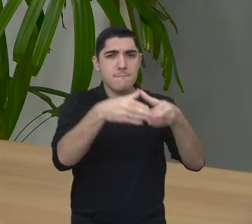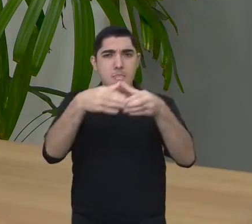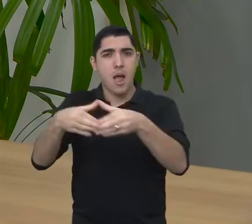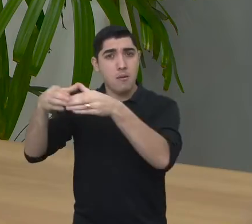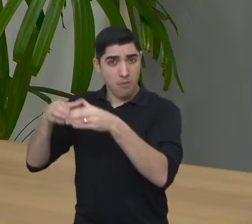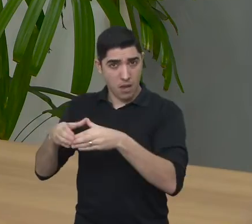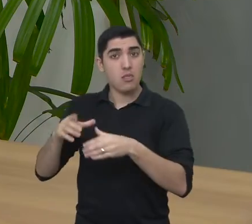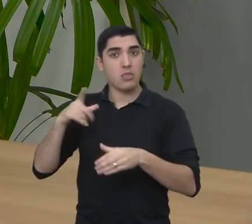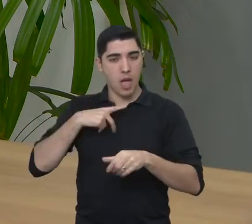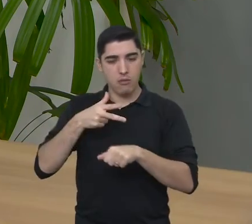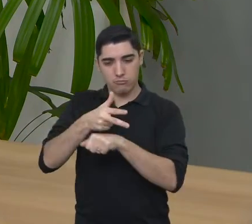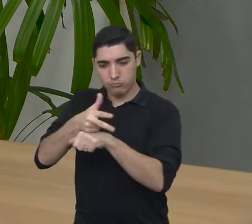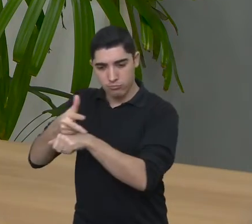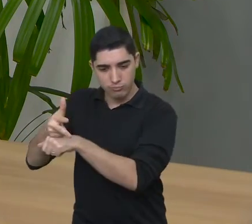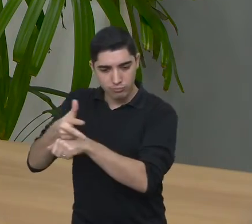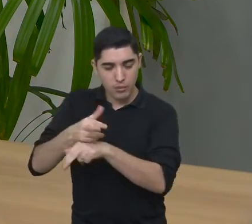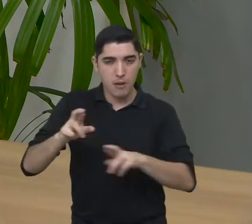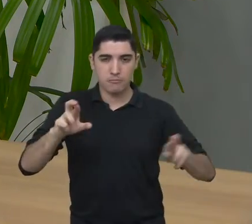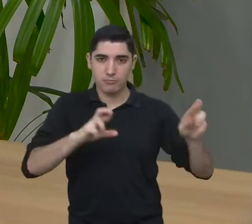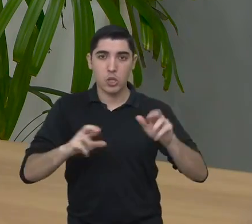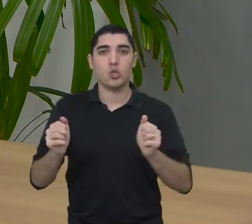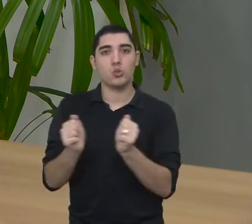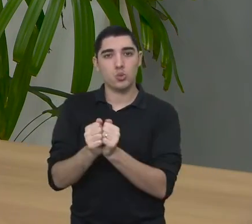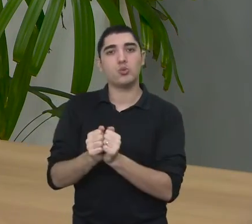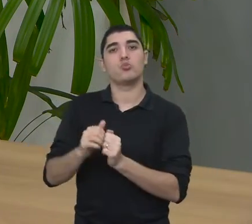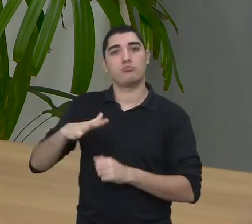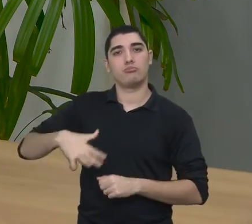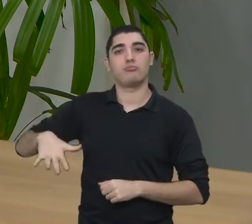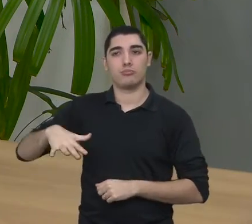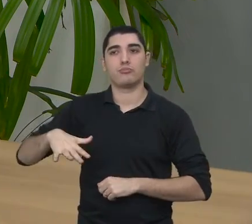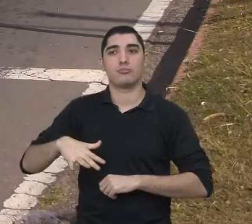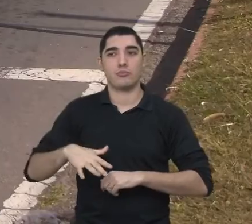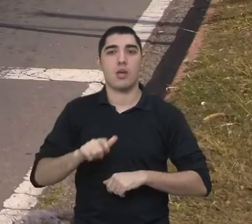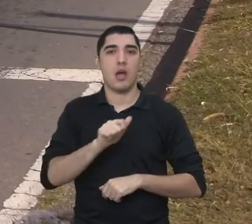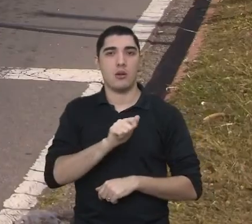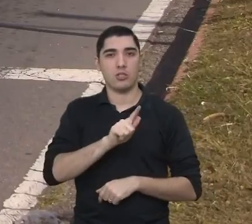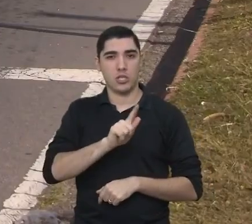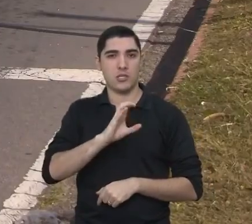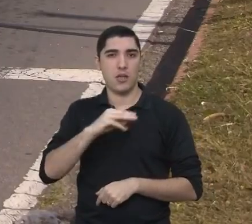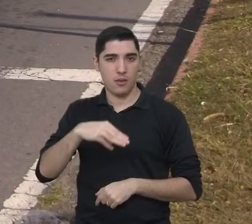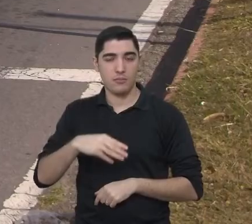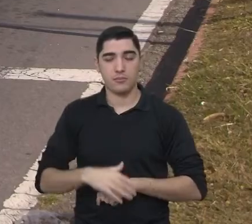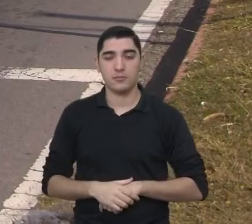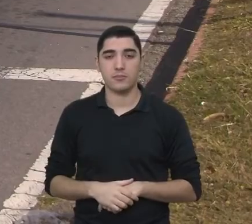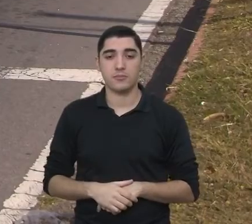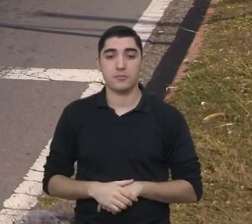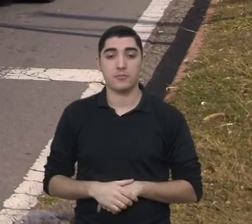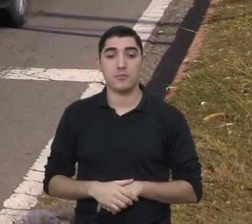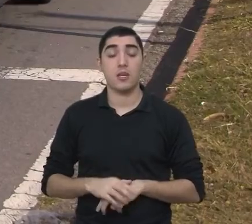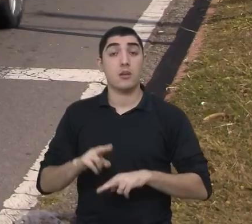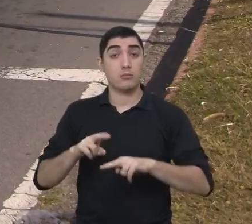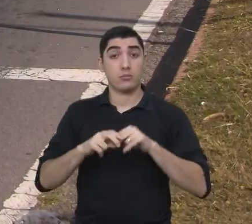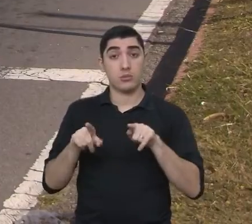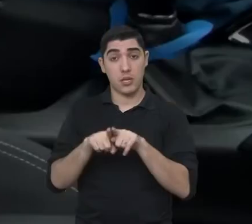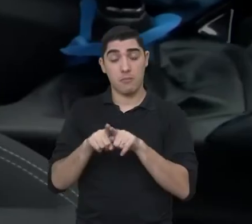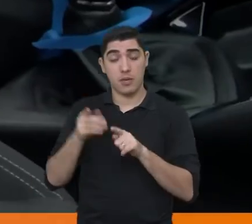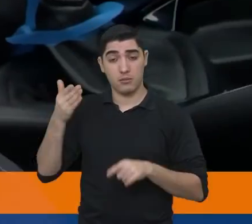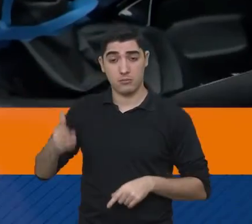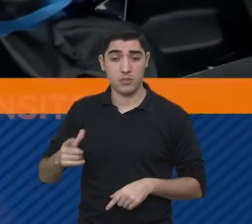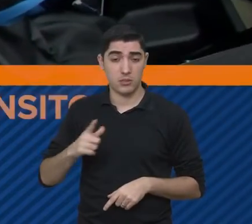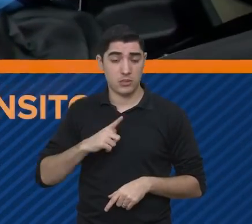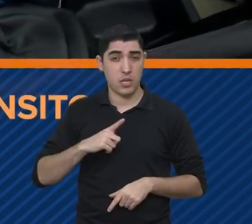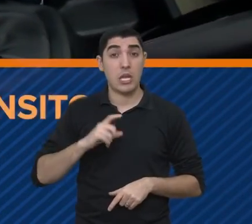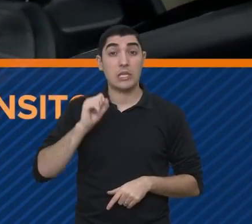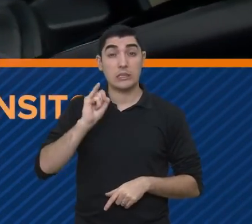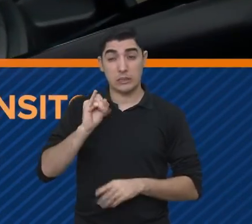nós fazemos o monitoramento via câmera com os agentes de mobilidade urbana. De acordo com o Código Brasileiro de Trânsito, a